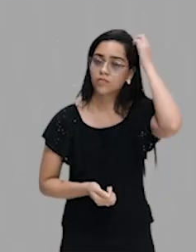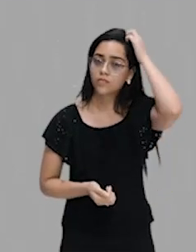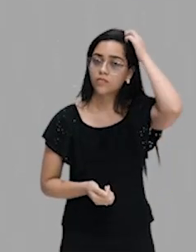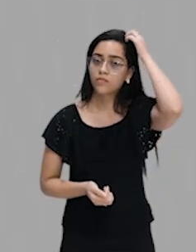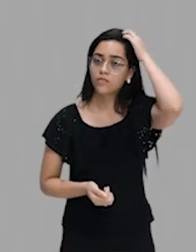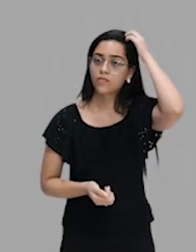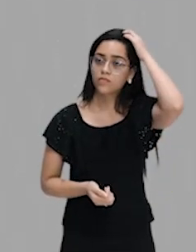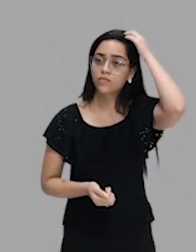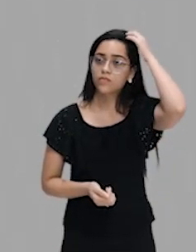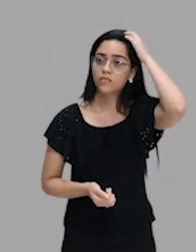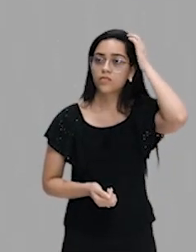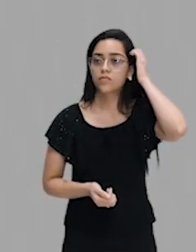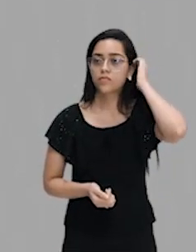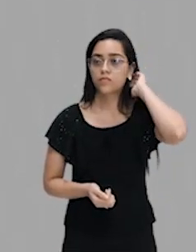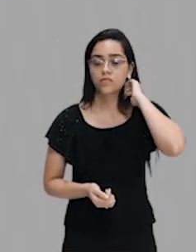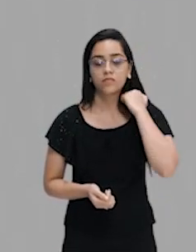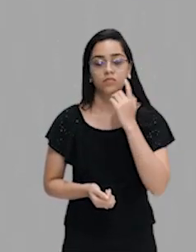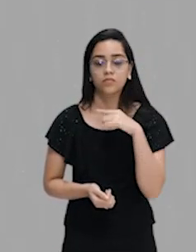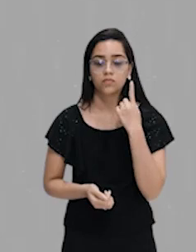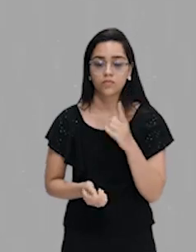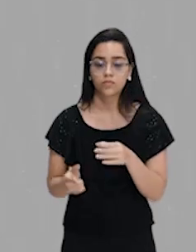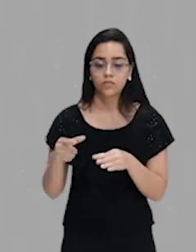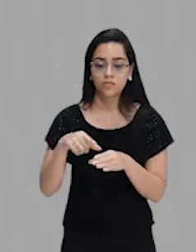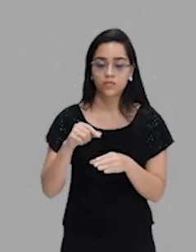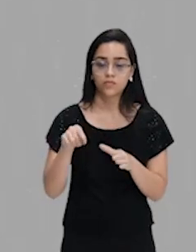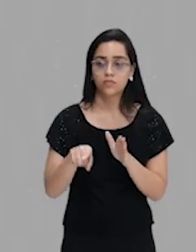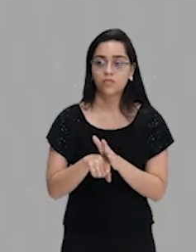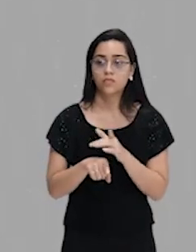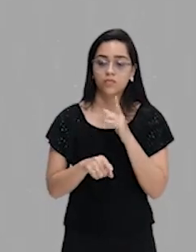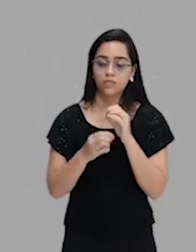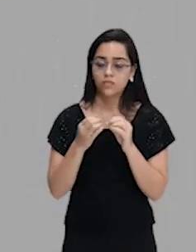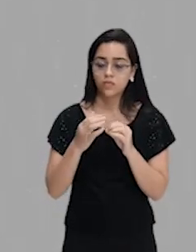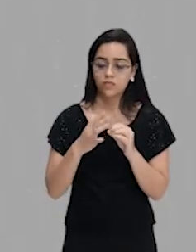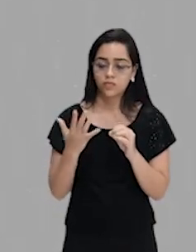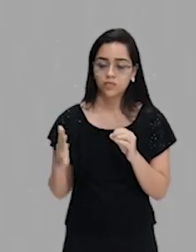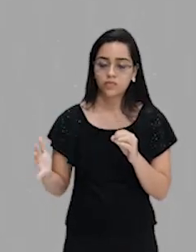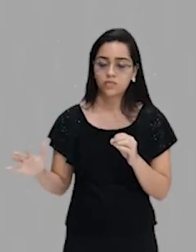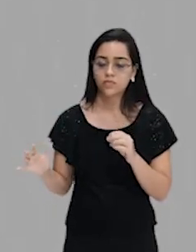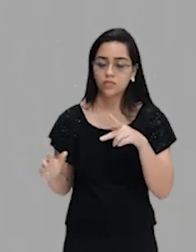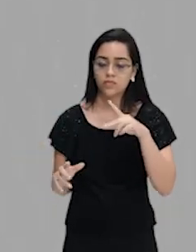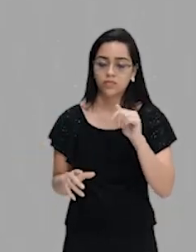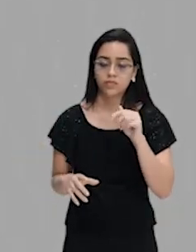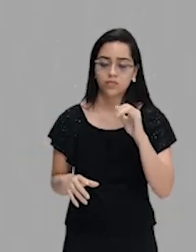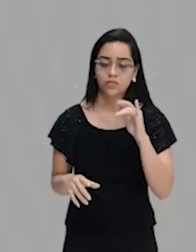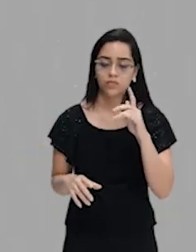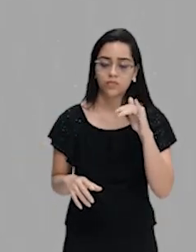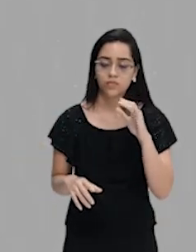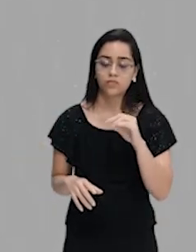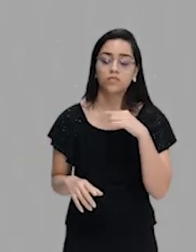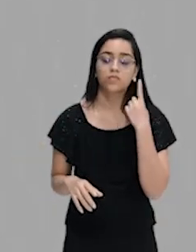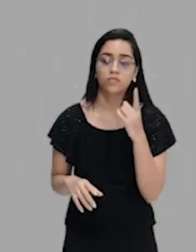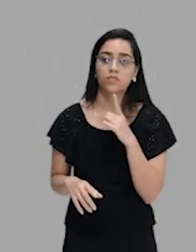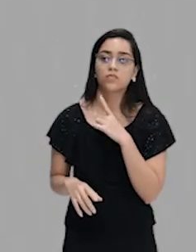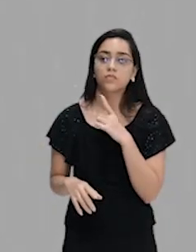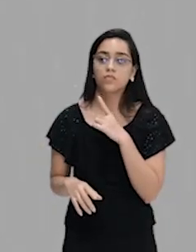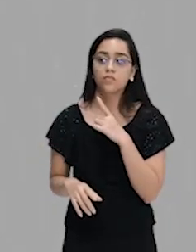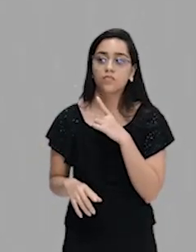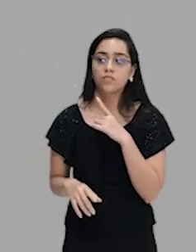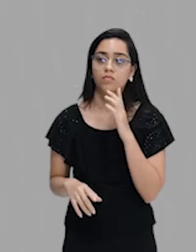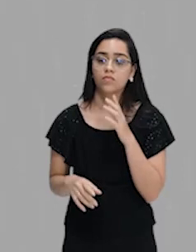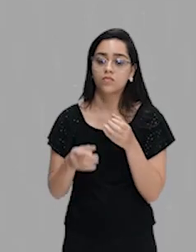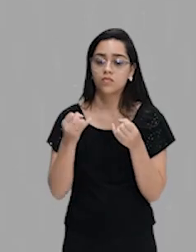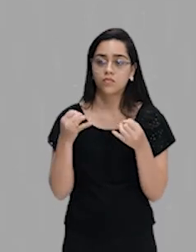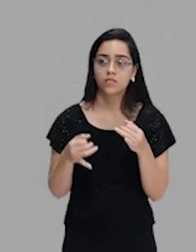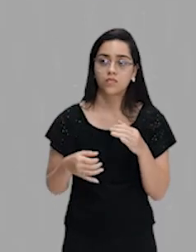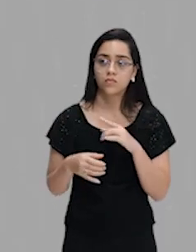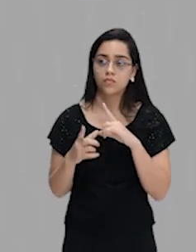Nós iremos cair, logicamente, que dentro do Oceano Pacífico, né? Mas, certo, nós temos ali, comumente falando,